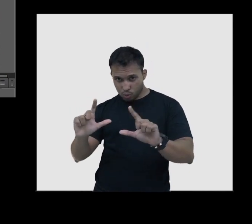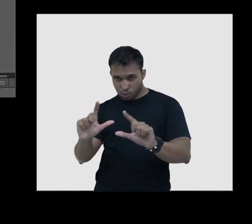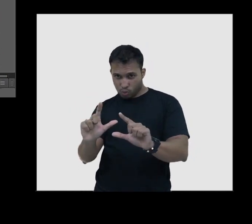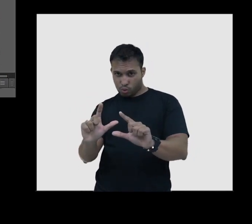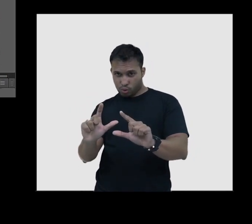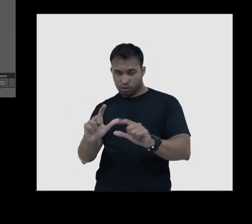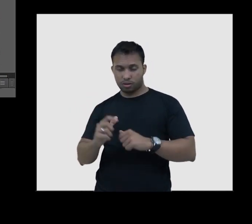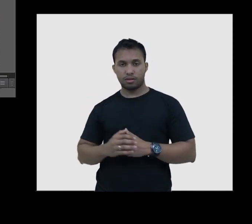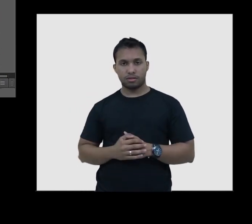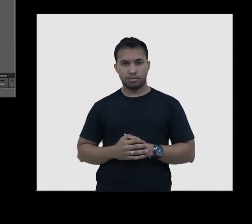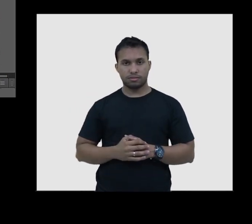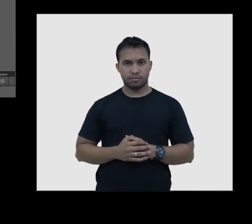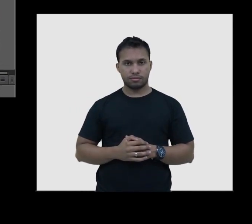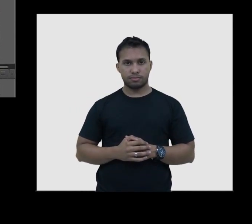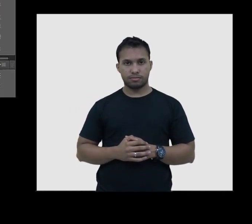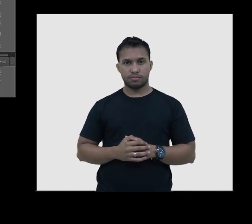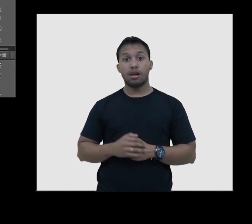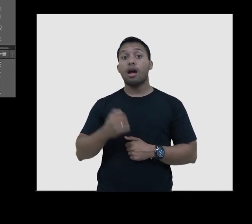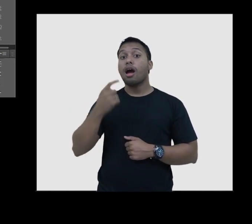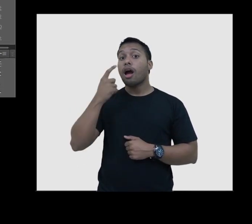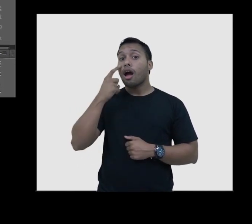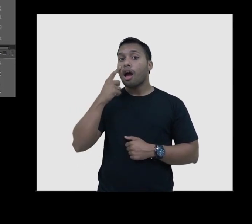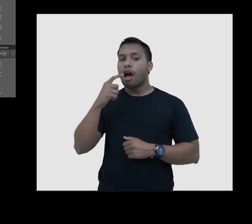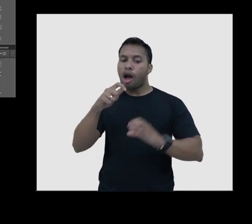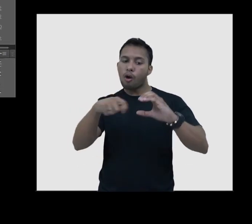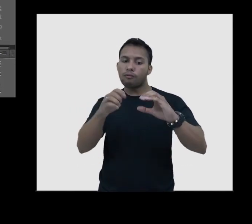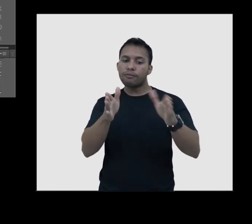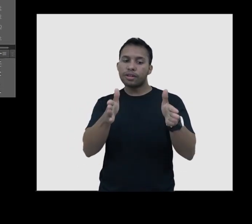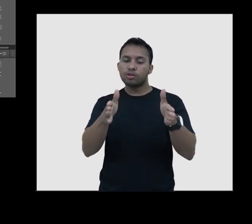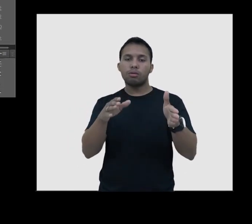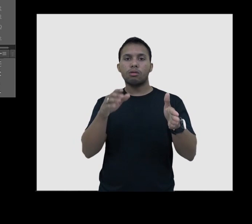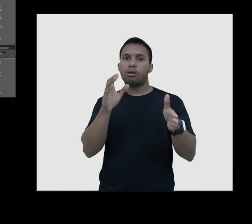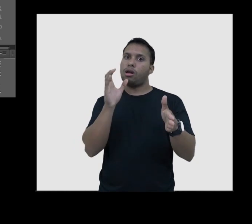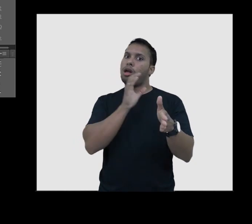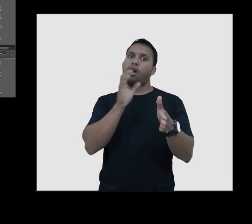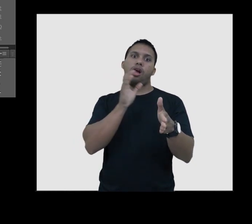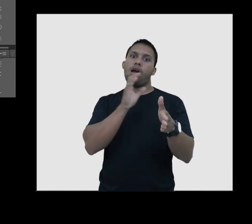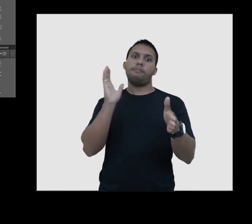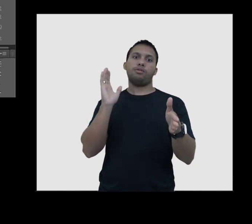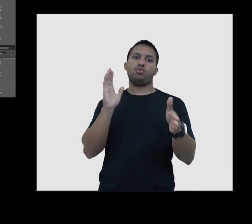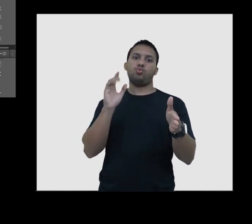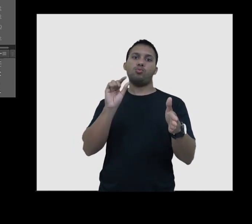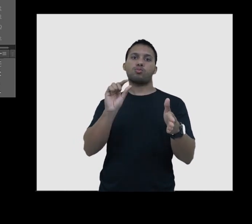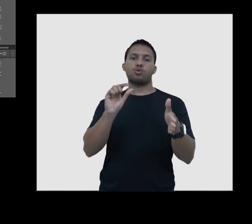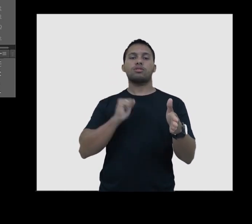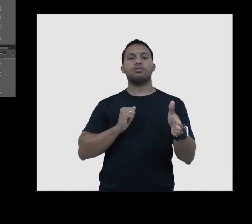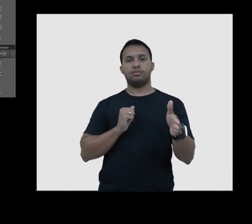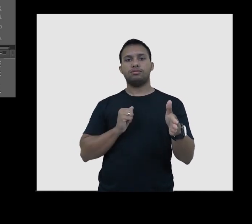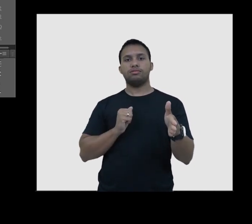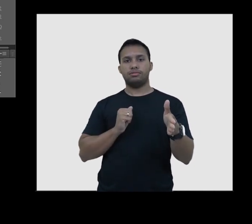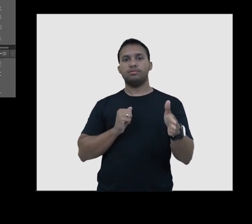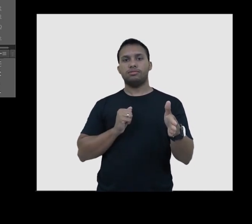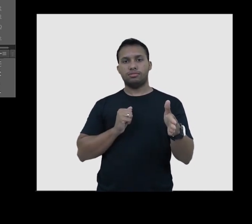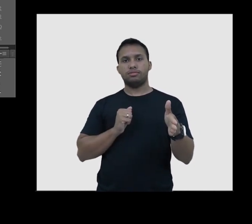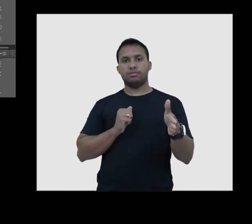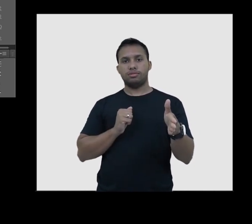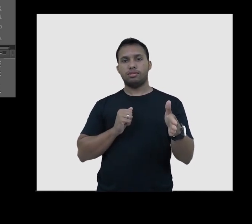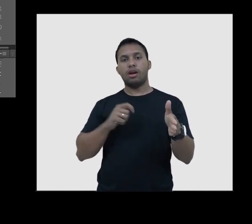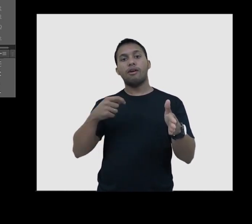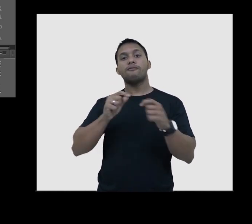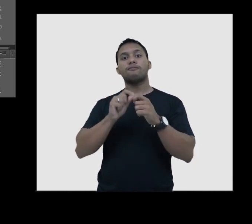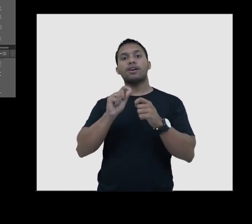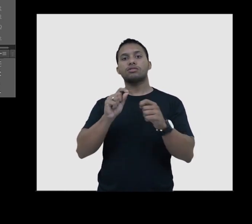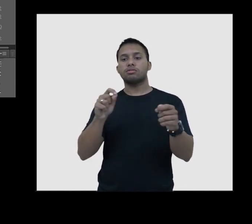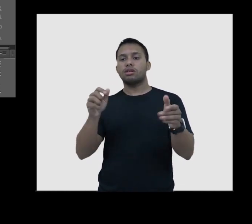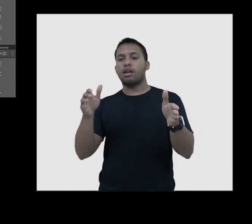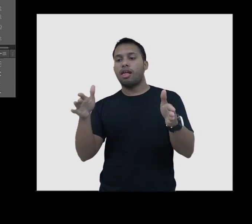um pouco o zoom. Ó. Aí nesse caso, o vídeo anterior ficou um pouco mais rápido, né? Ó. O intérprete